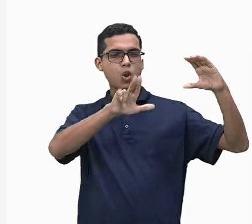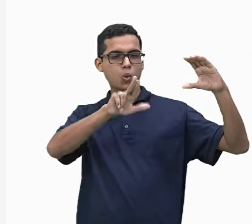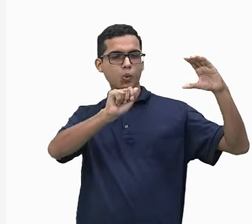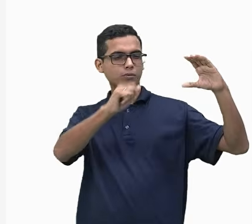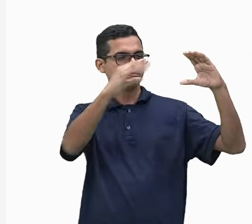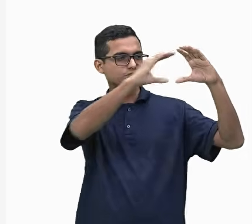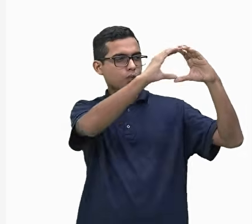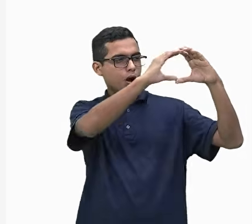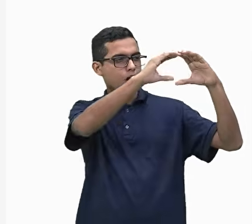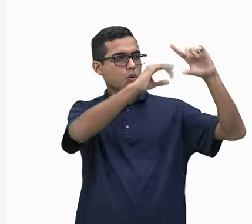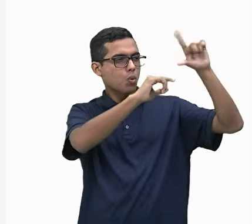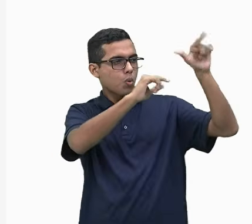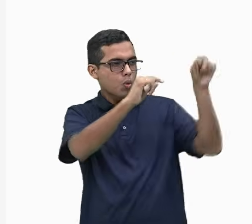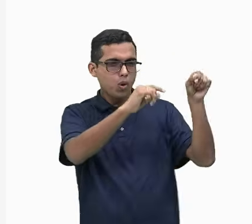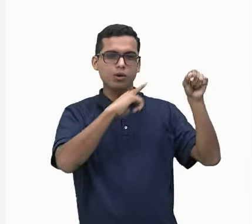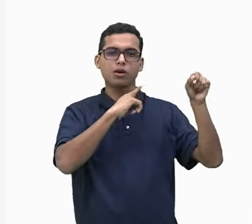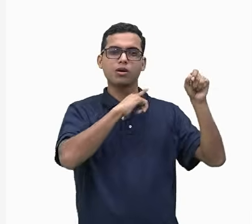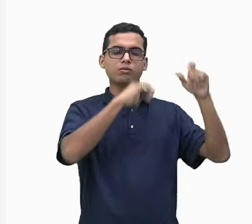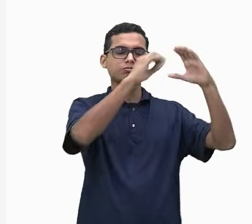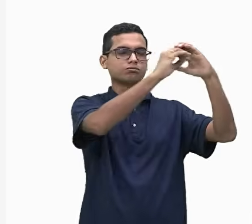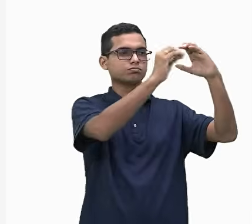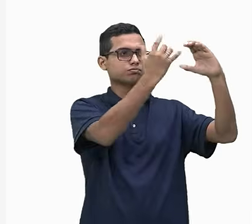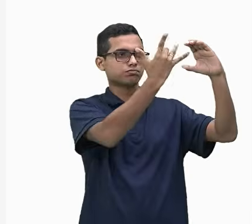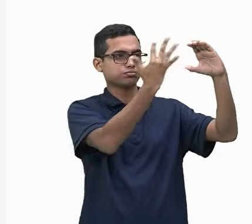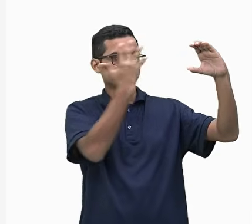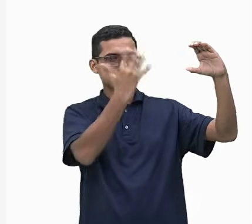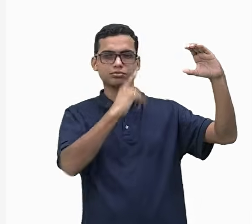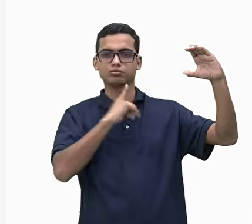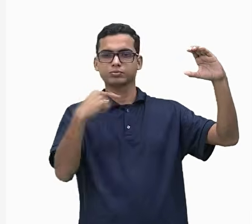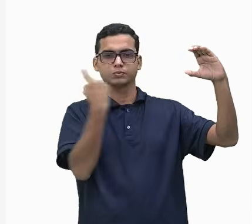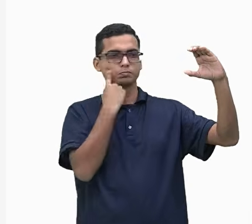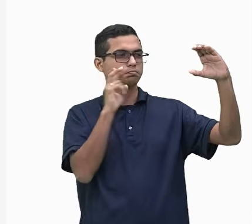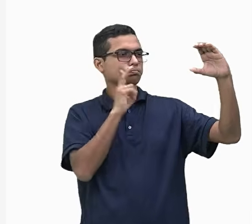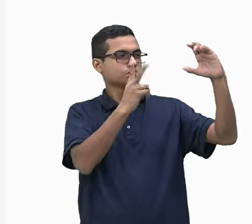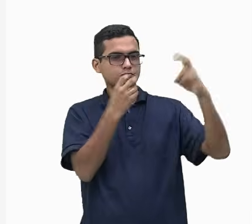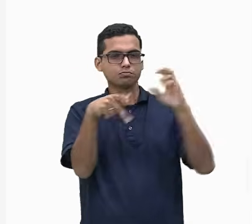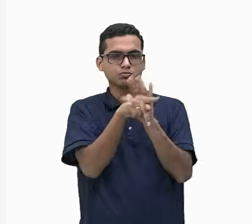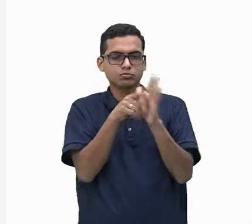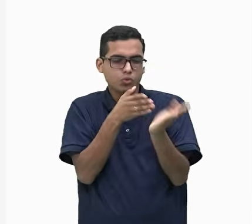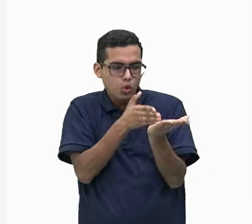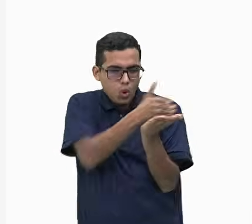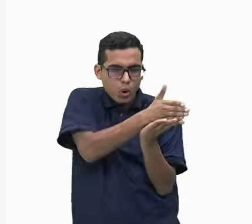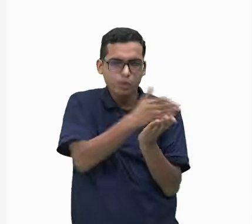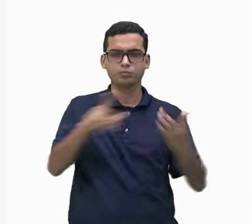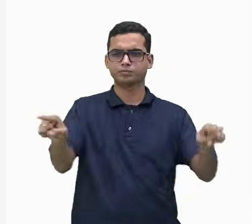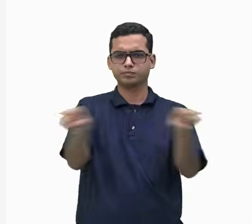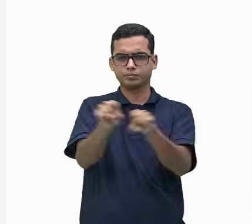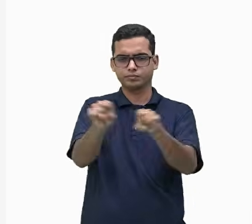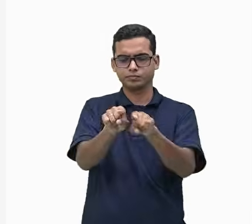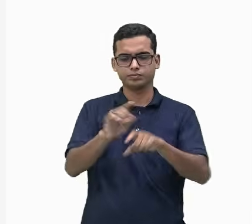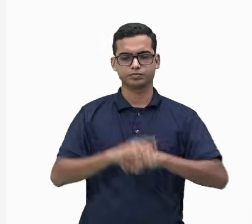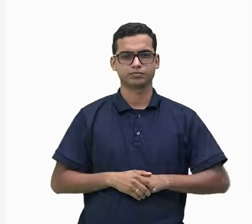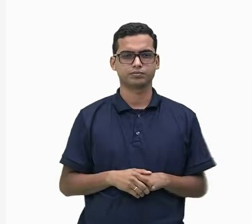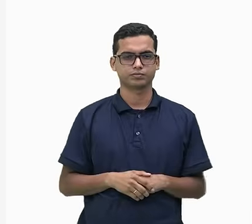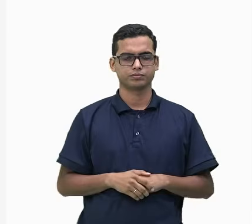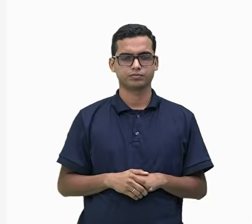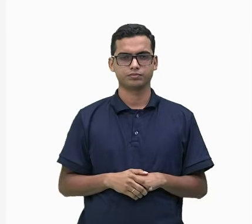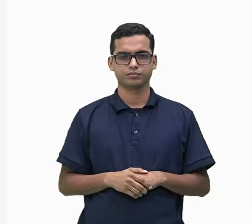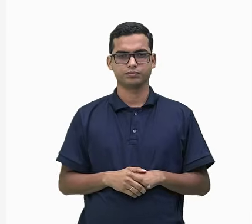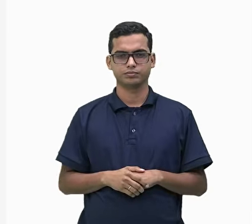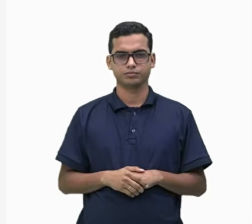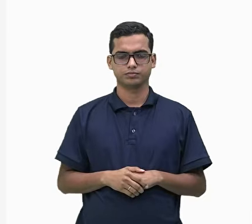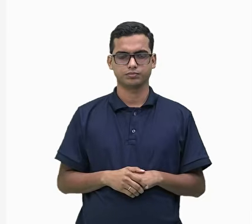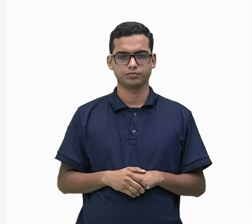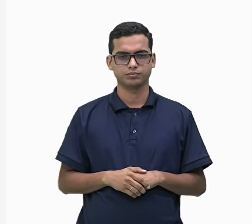bastante, que nos dá aí a orientação, tá? E a gente observa, né, que vai ter o ponto